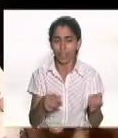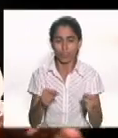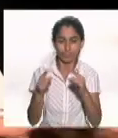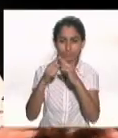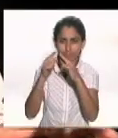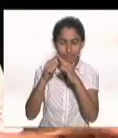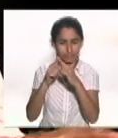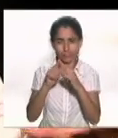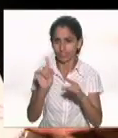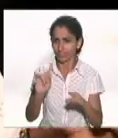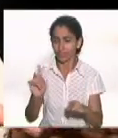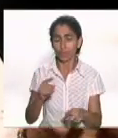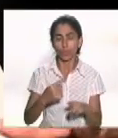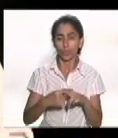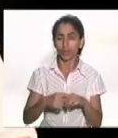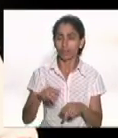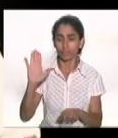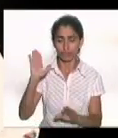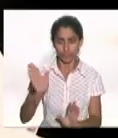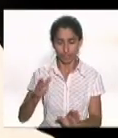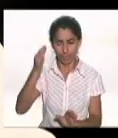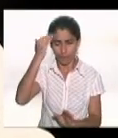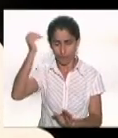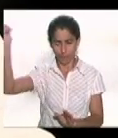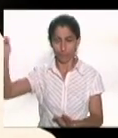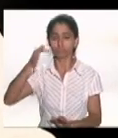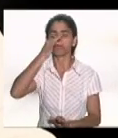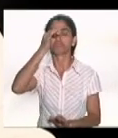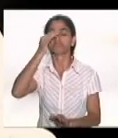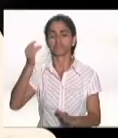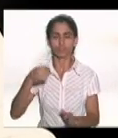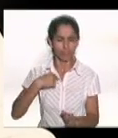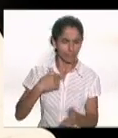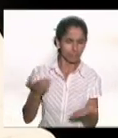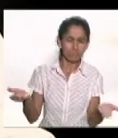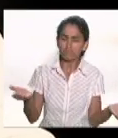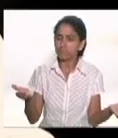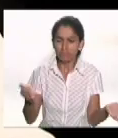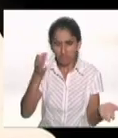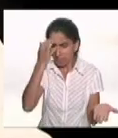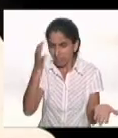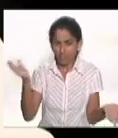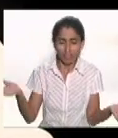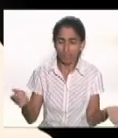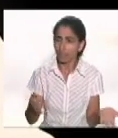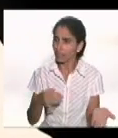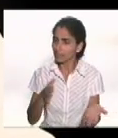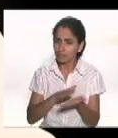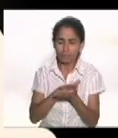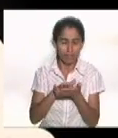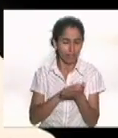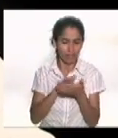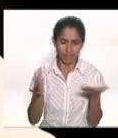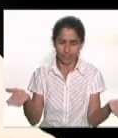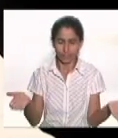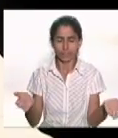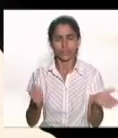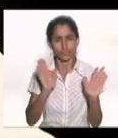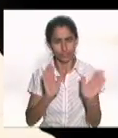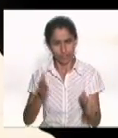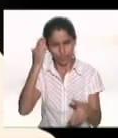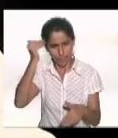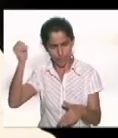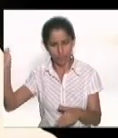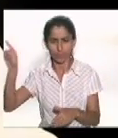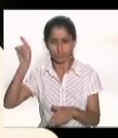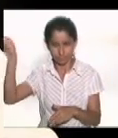muito contato, porque ele se sentia mito. E eu não entendia que ele era o cara lá, já era o cara